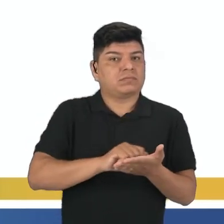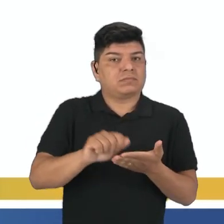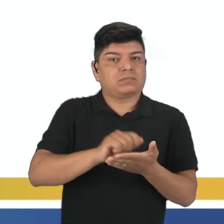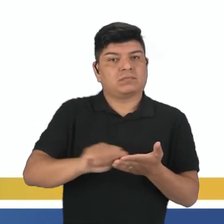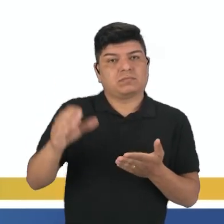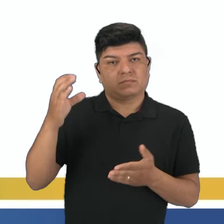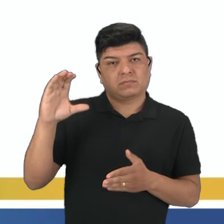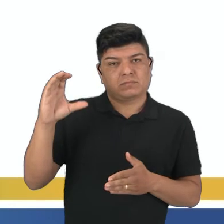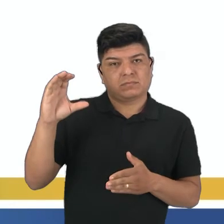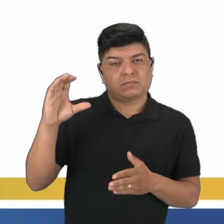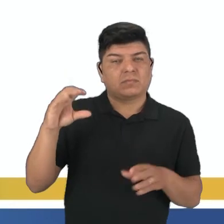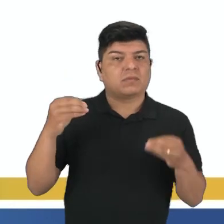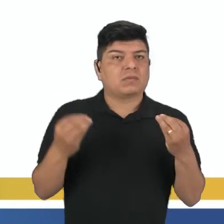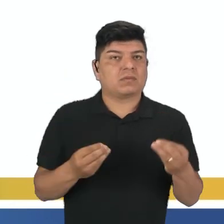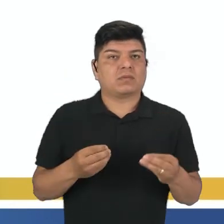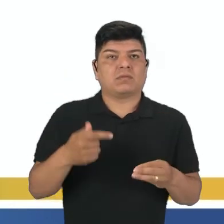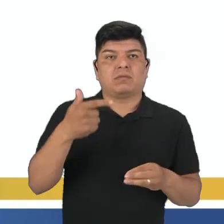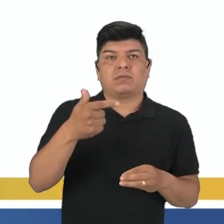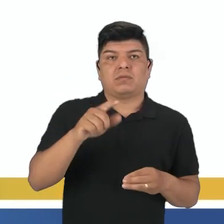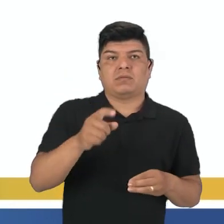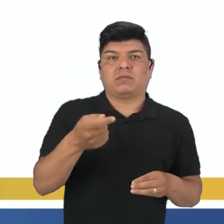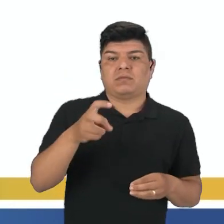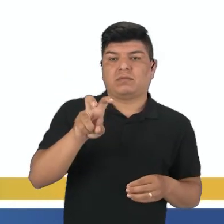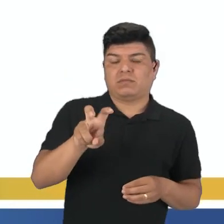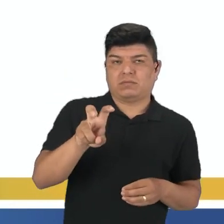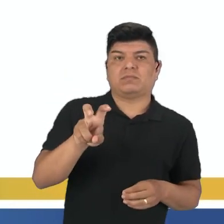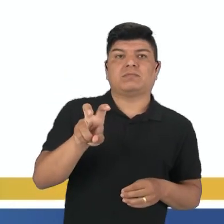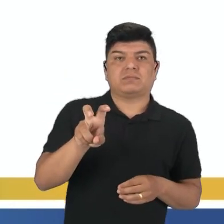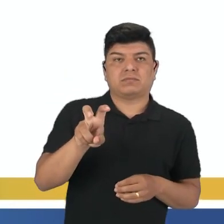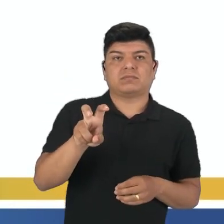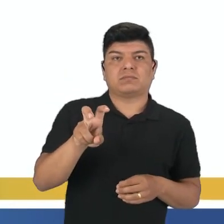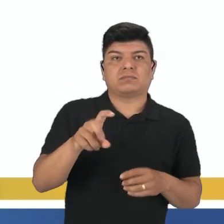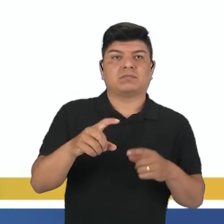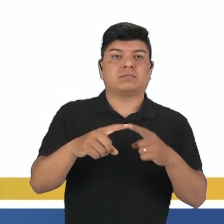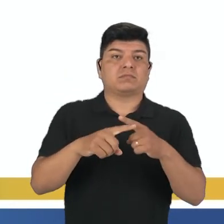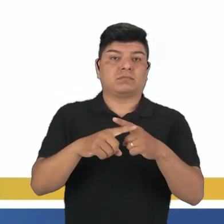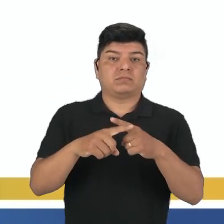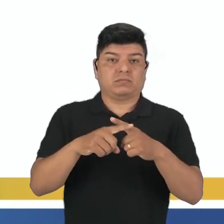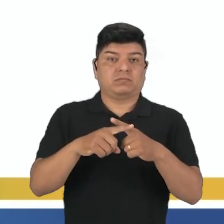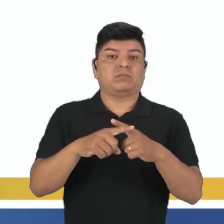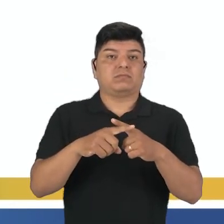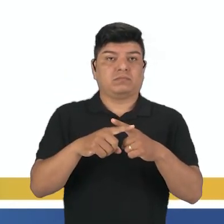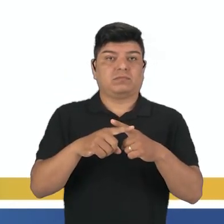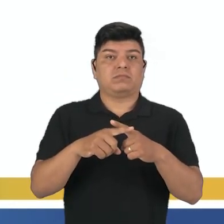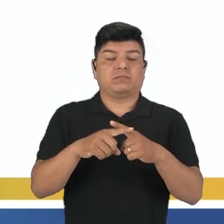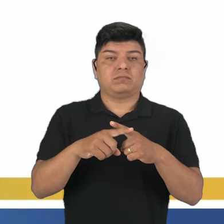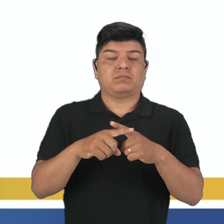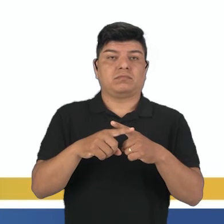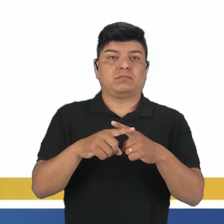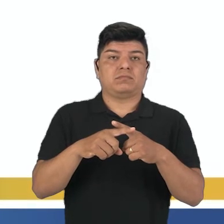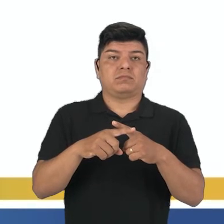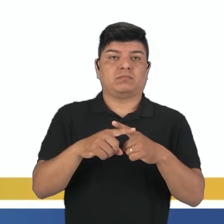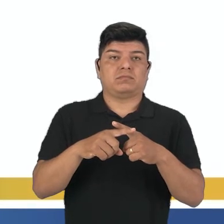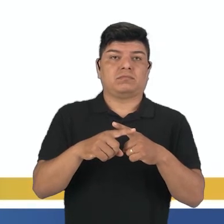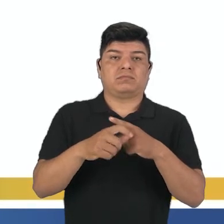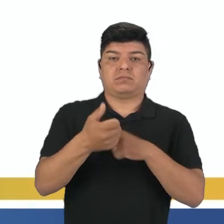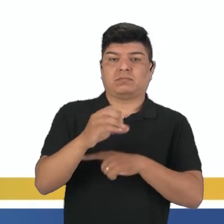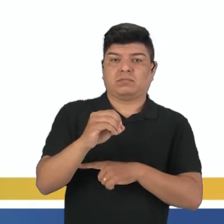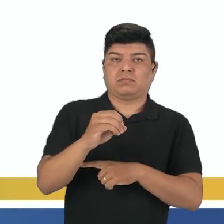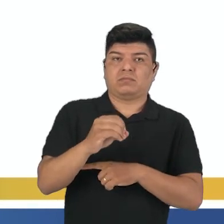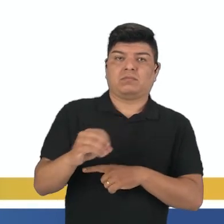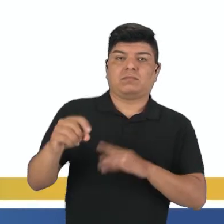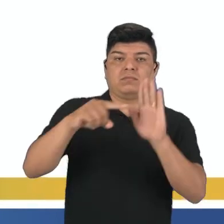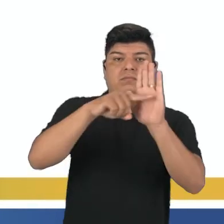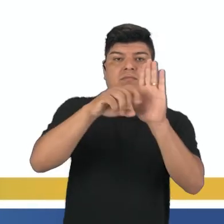escrito em notação científica? 2,5, que é a nossa mantissa, respeitada entre 1 e 10, multiplicado